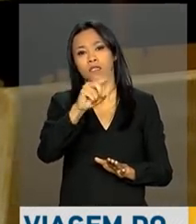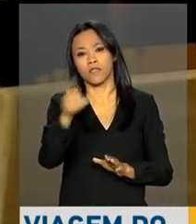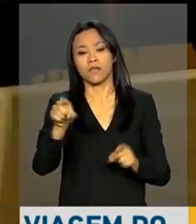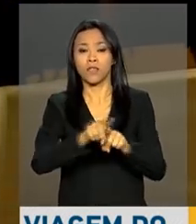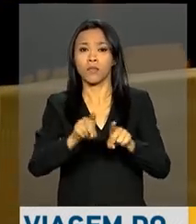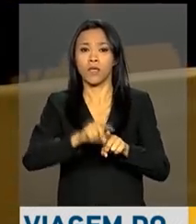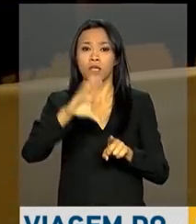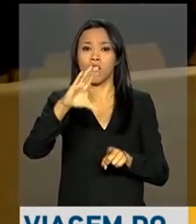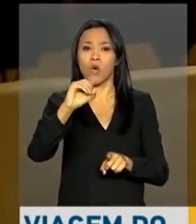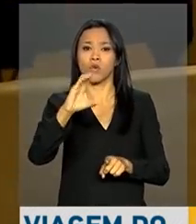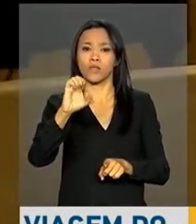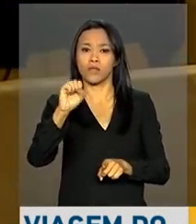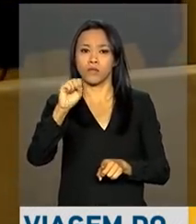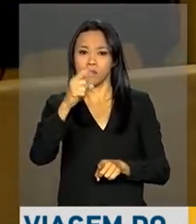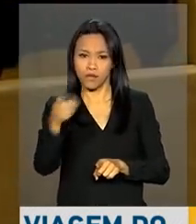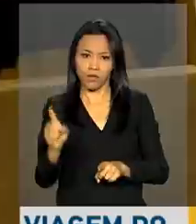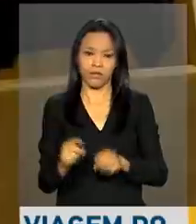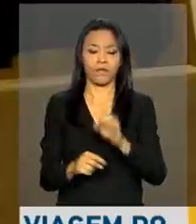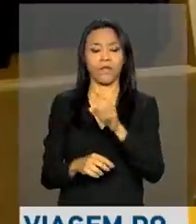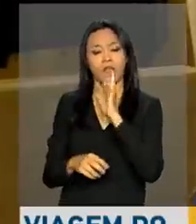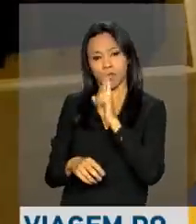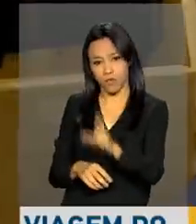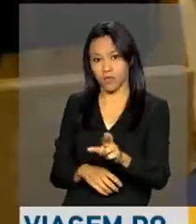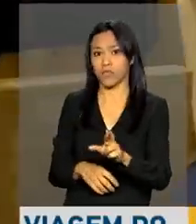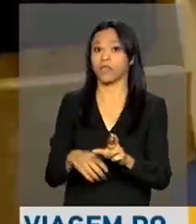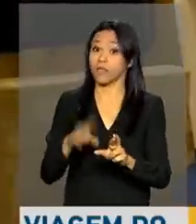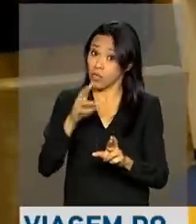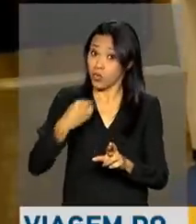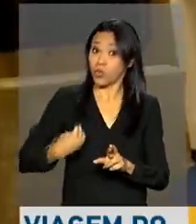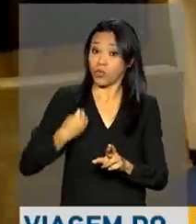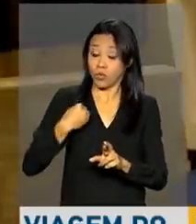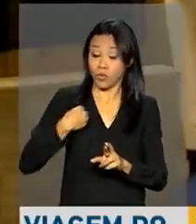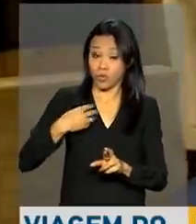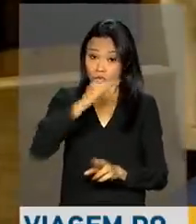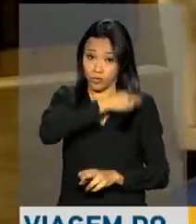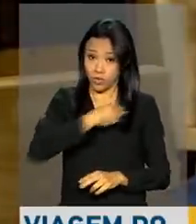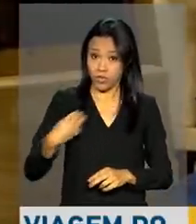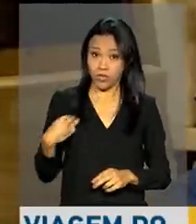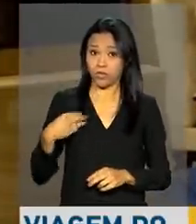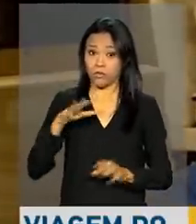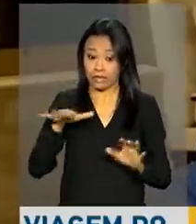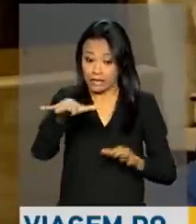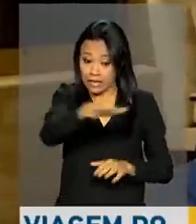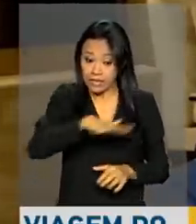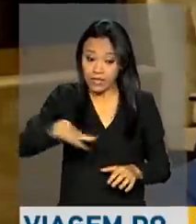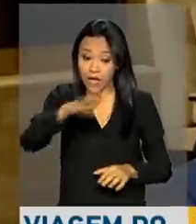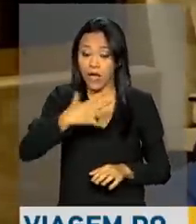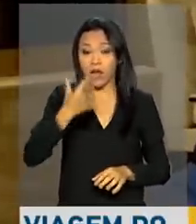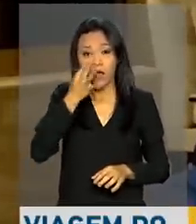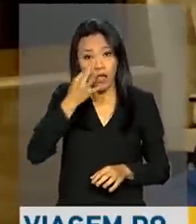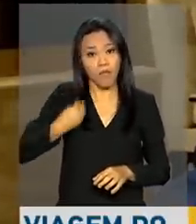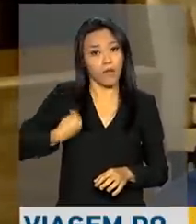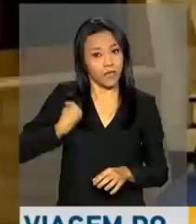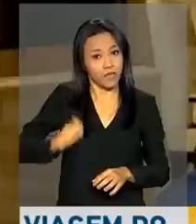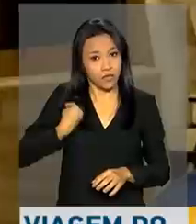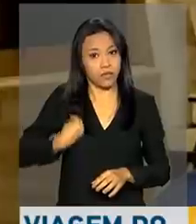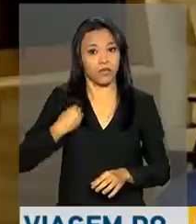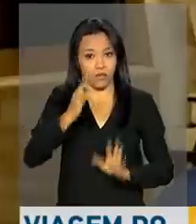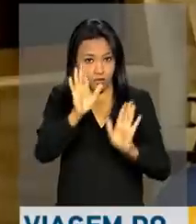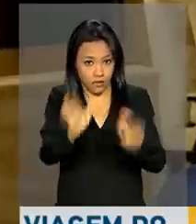ministros também referente a essa área estão aí, e a ideia também é vender esses novos